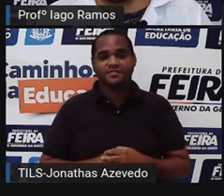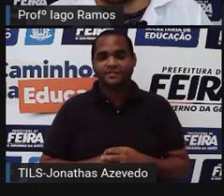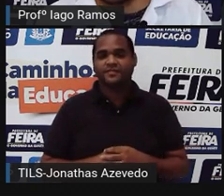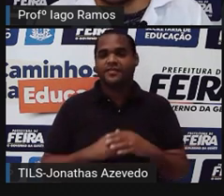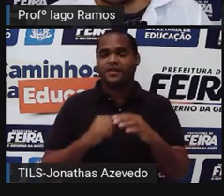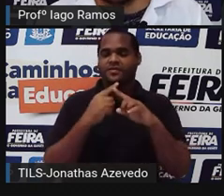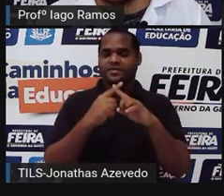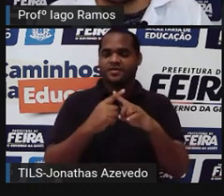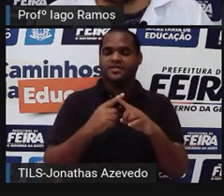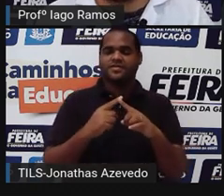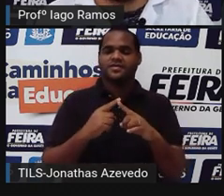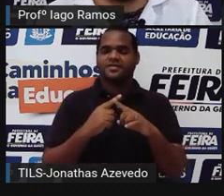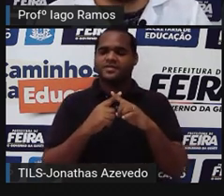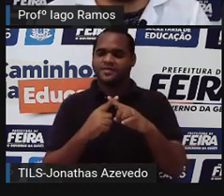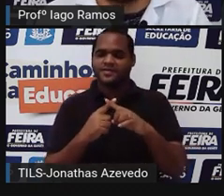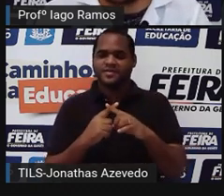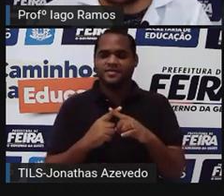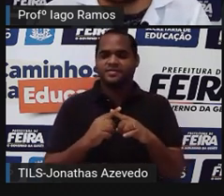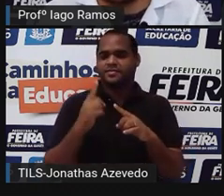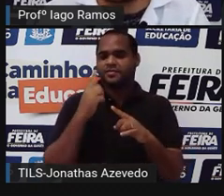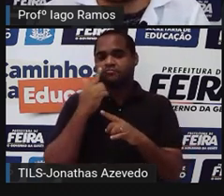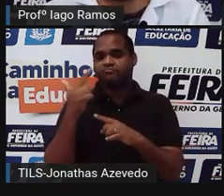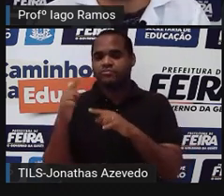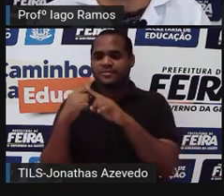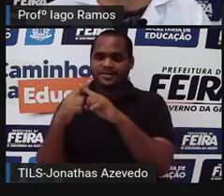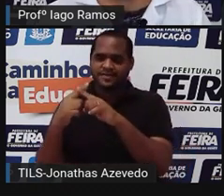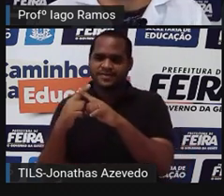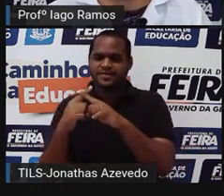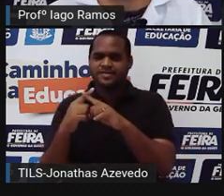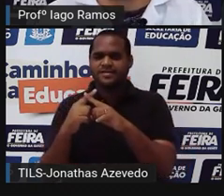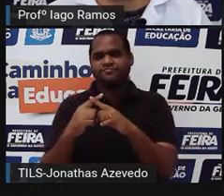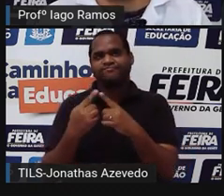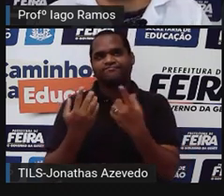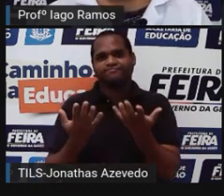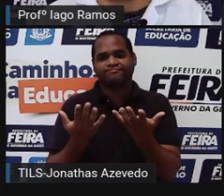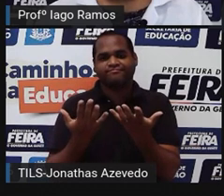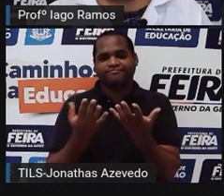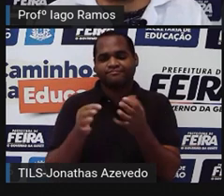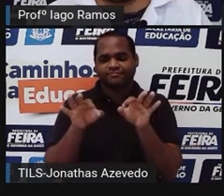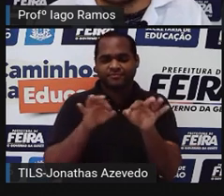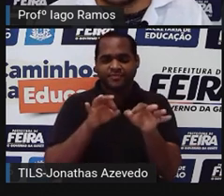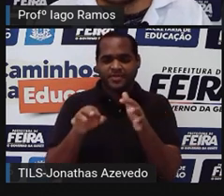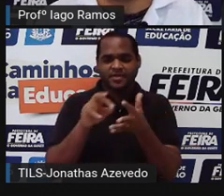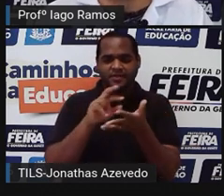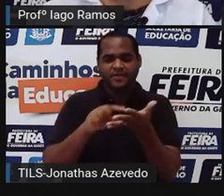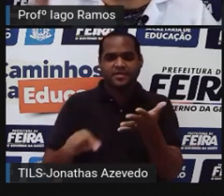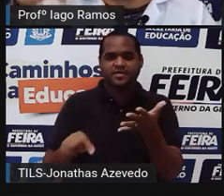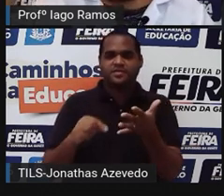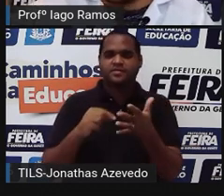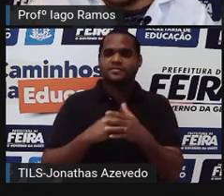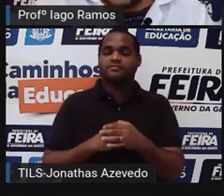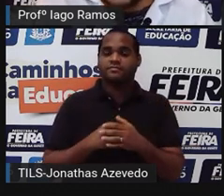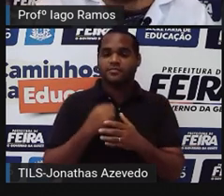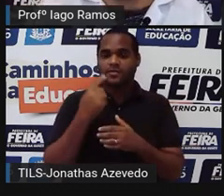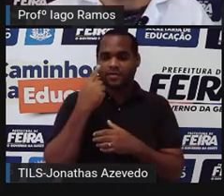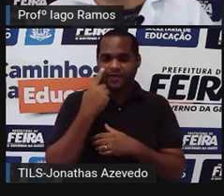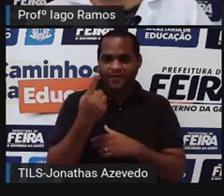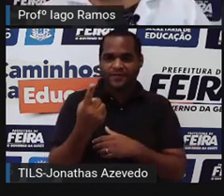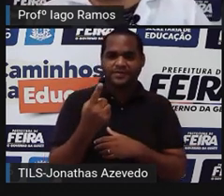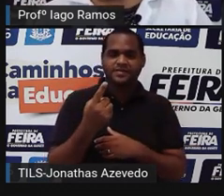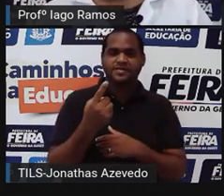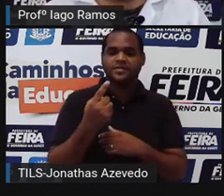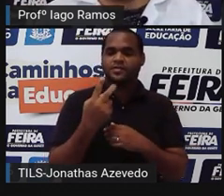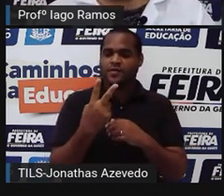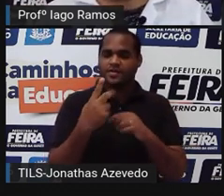x vezes x, a gente pensa assim, uma coisa vezes ela mesma, dá para escrever ela na forma de potência elevado a 2,